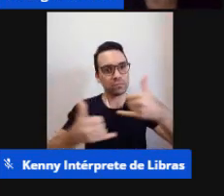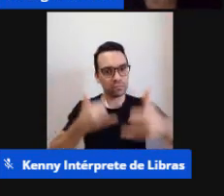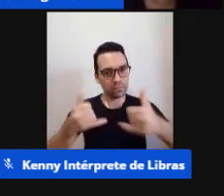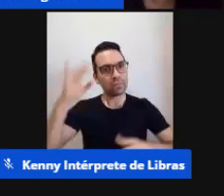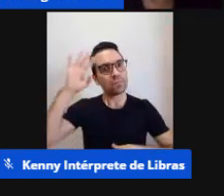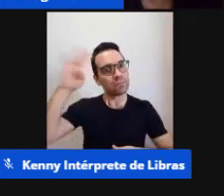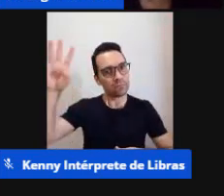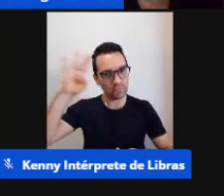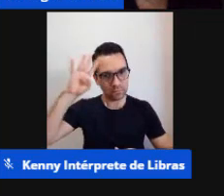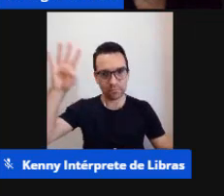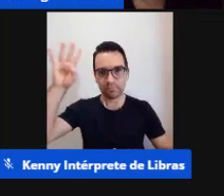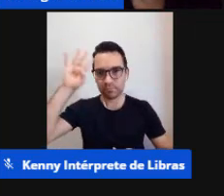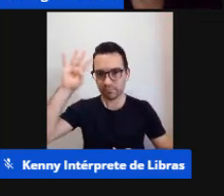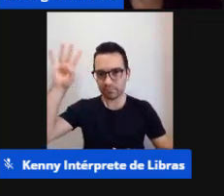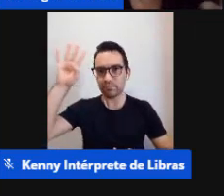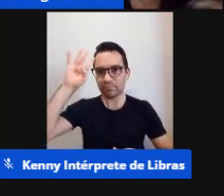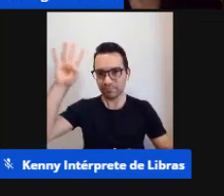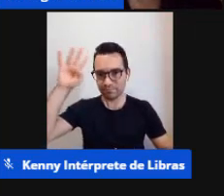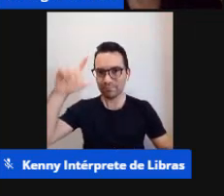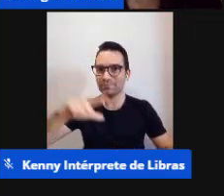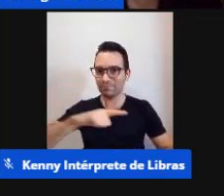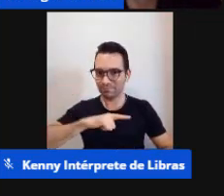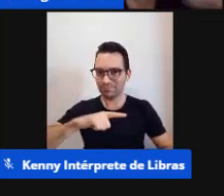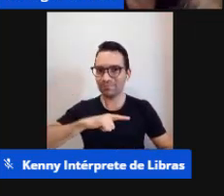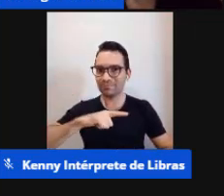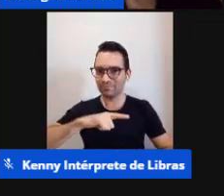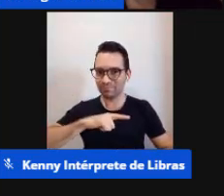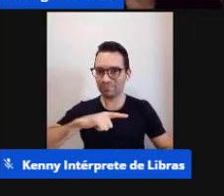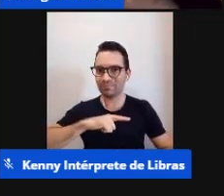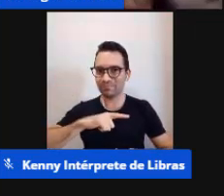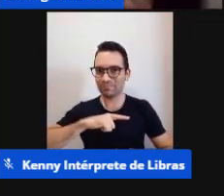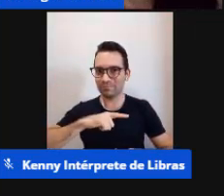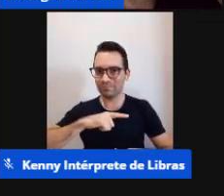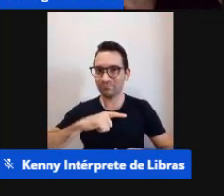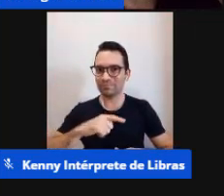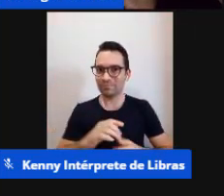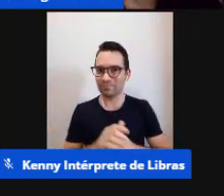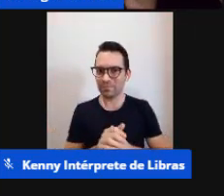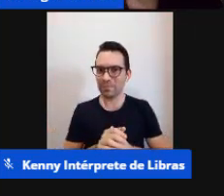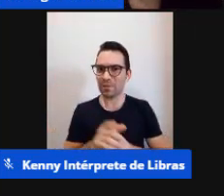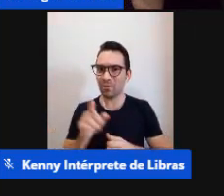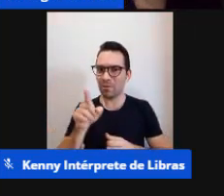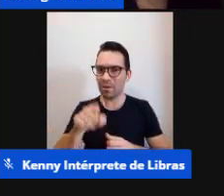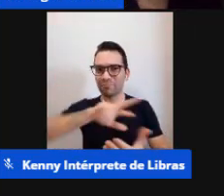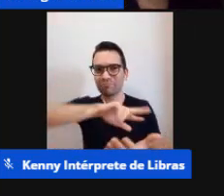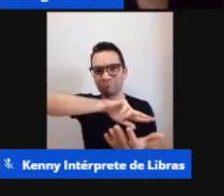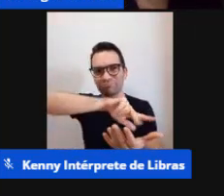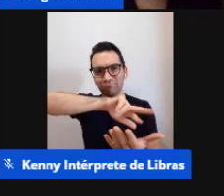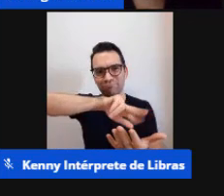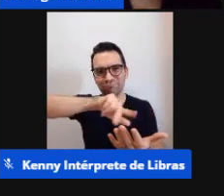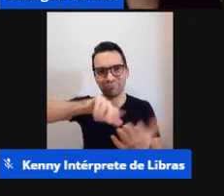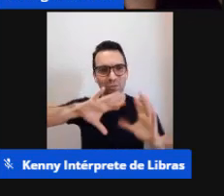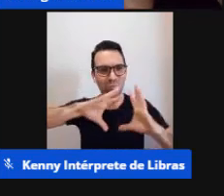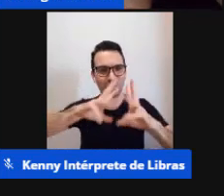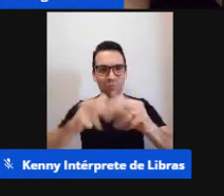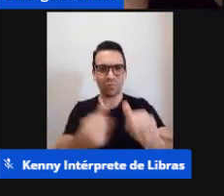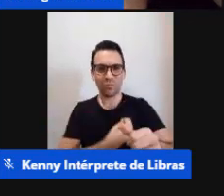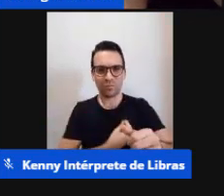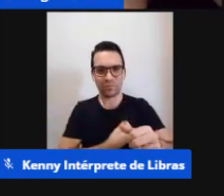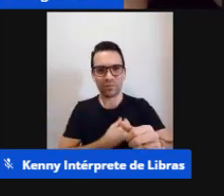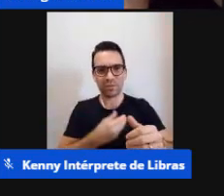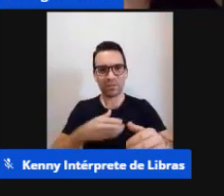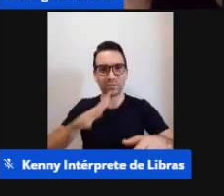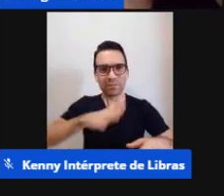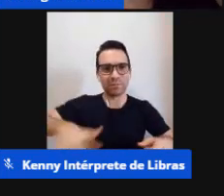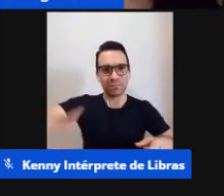imaginando, né? Então, é um campo que ele abrange todos. Espaço, tempo, quantidades,